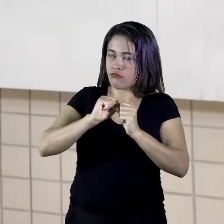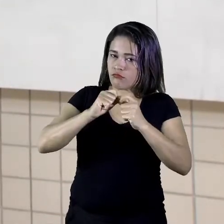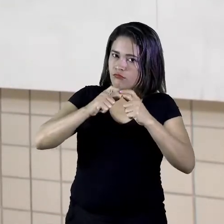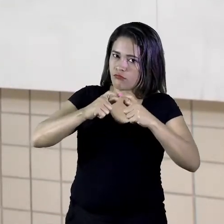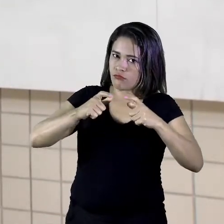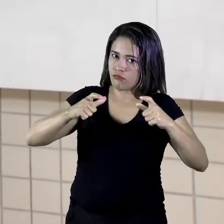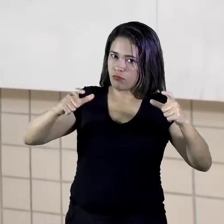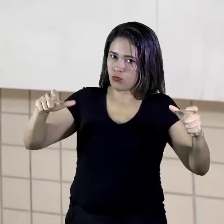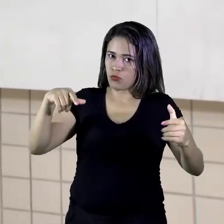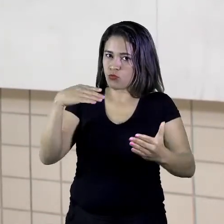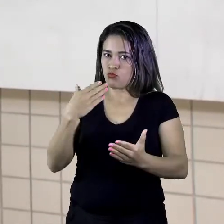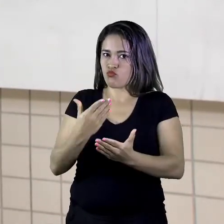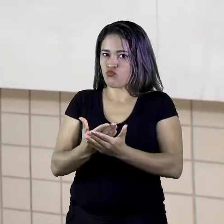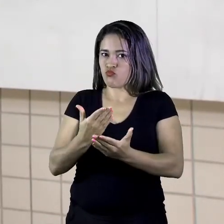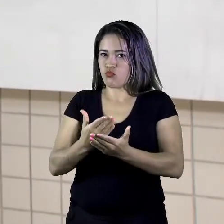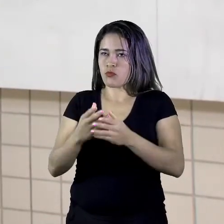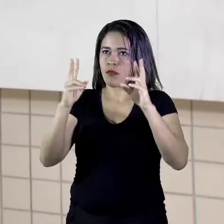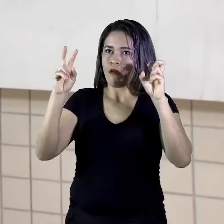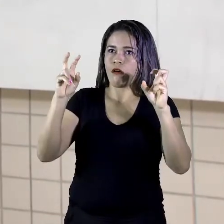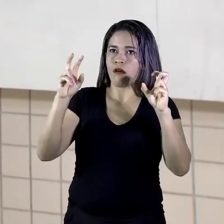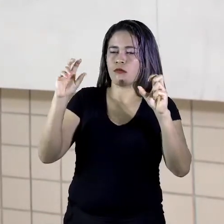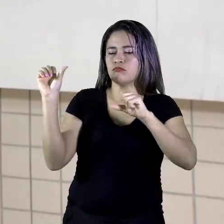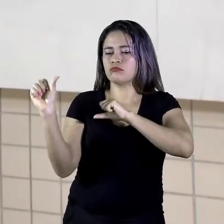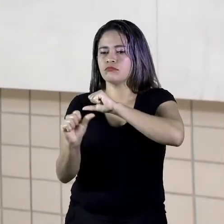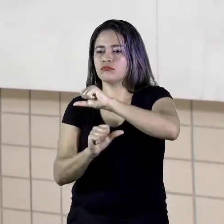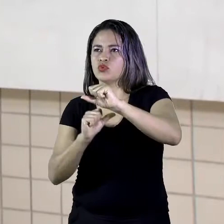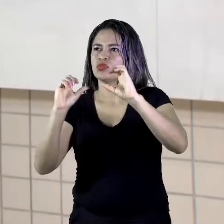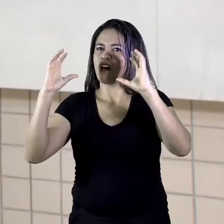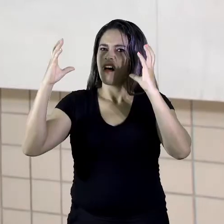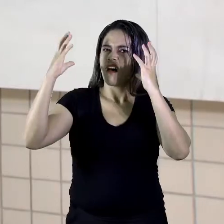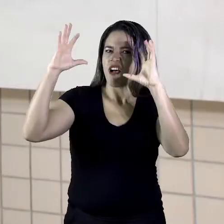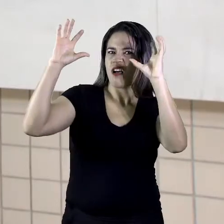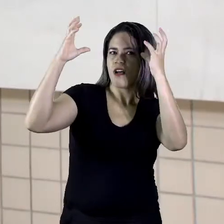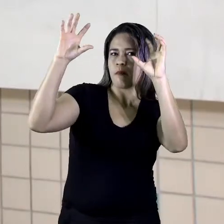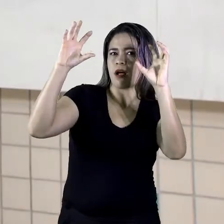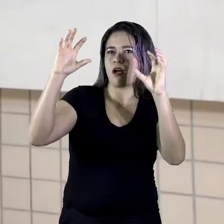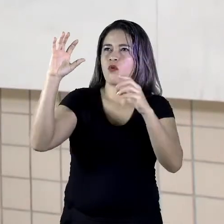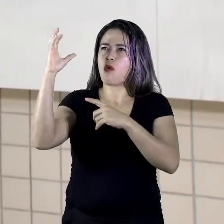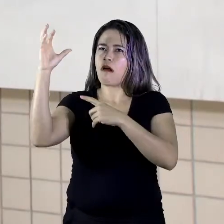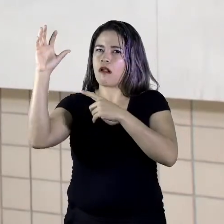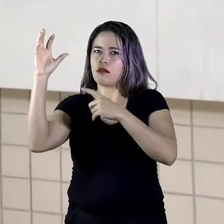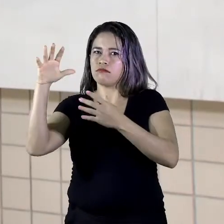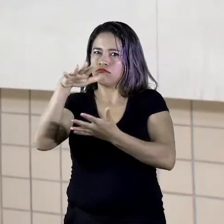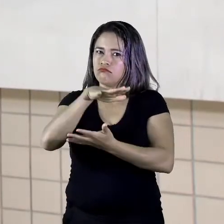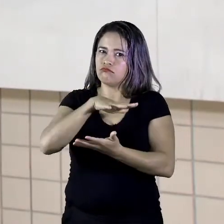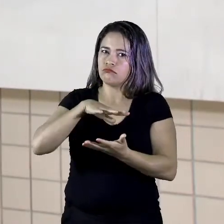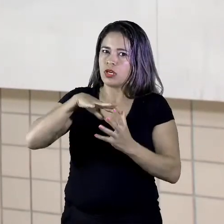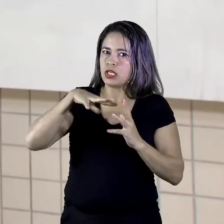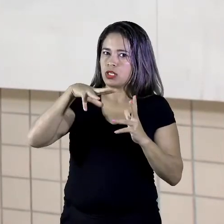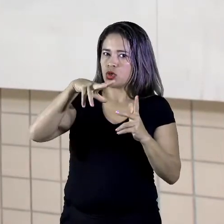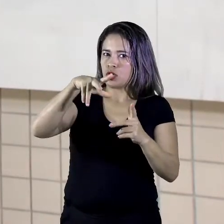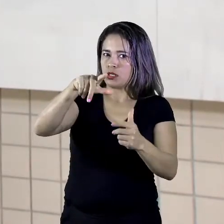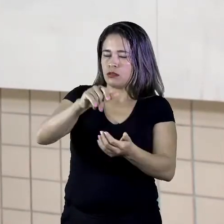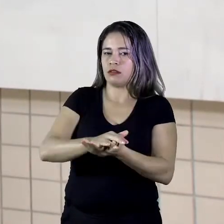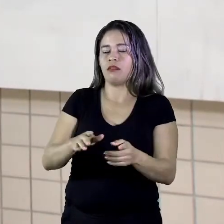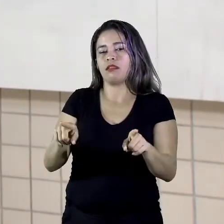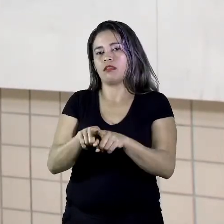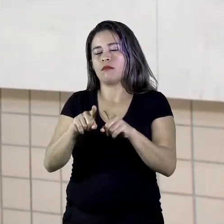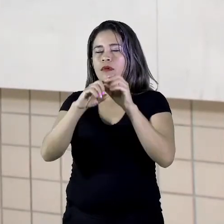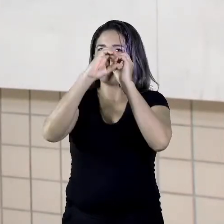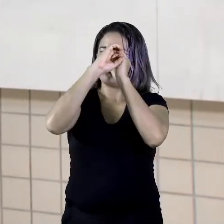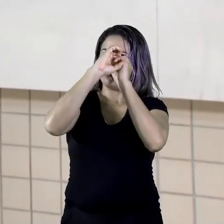estudo sobre as mudanças climáticas, o clima de maneira geral, e vamos retomar também um pouco sobre